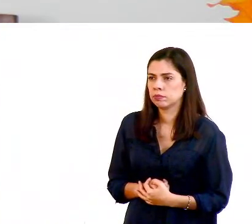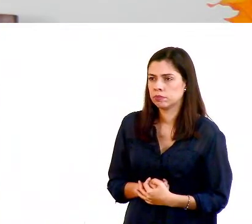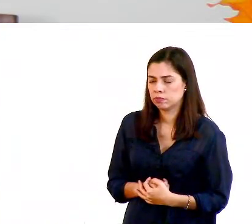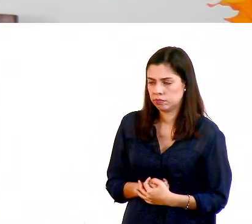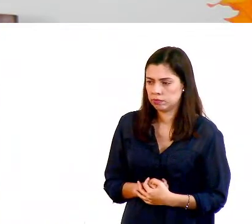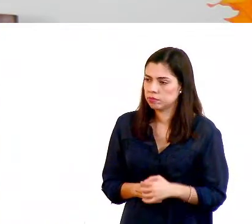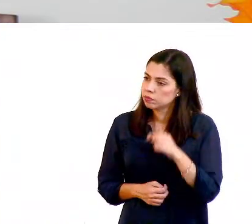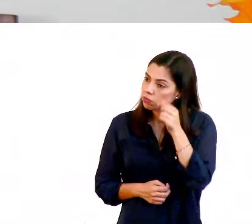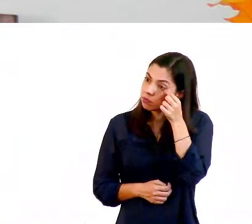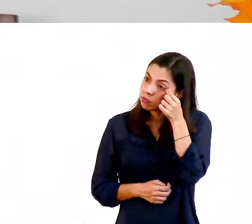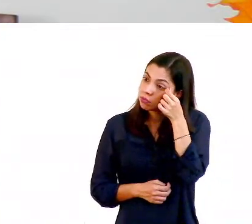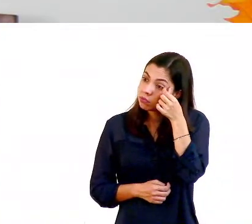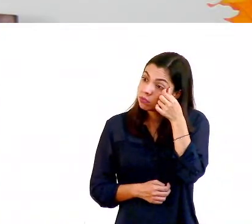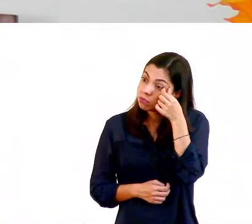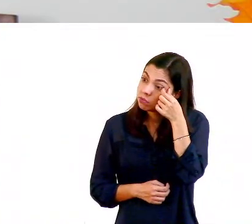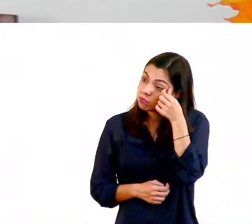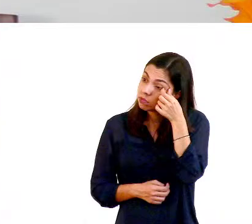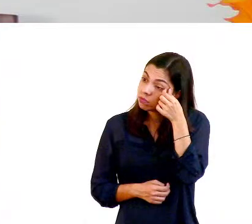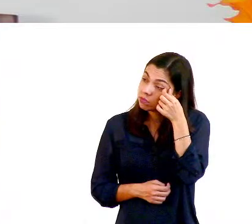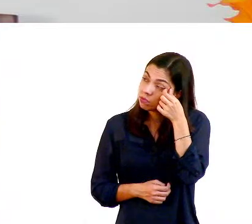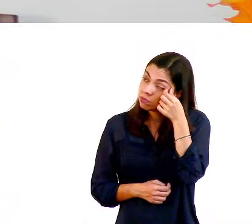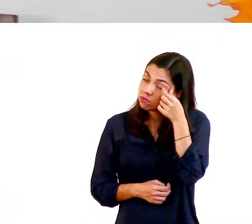teu juramento.